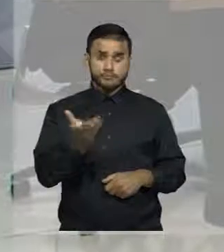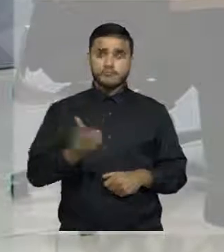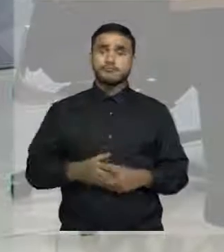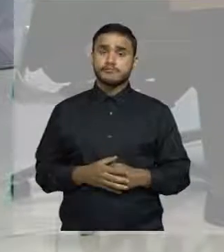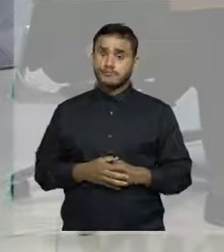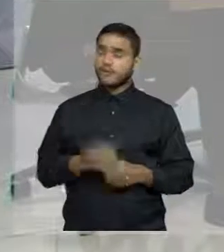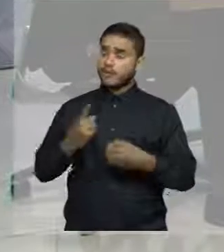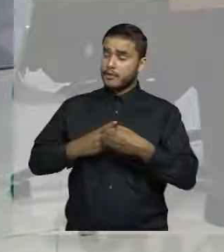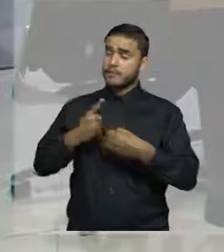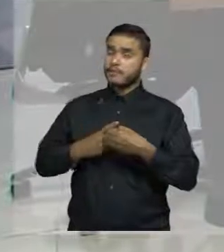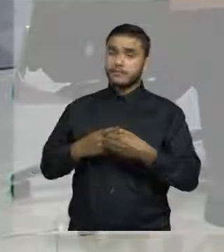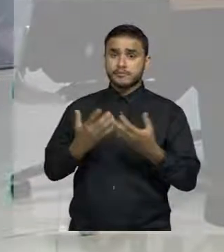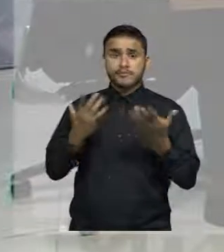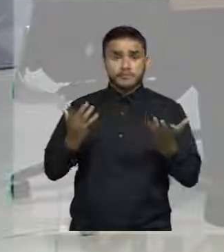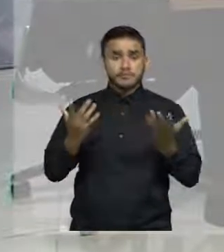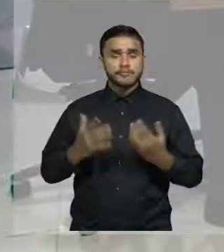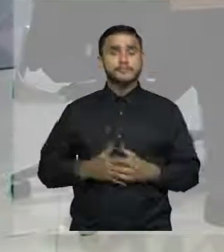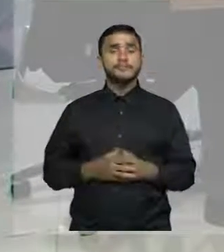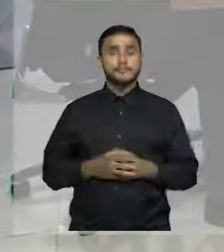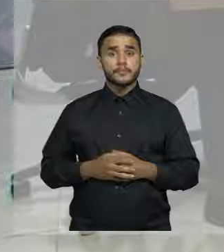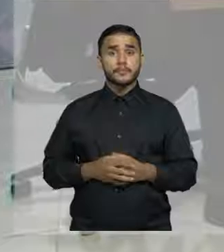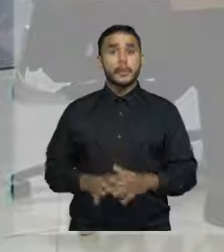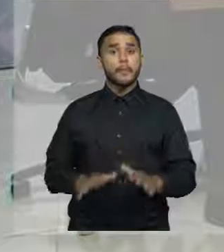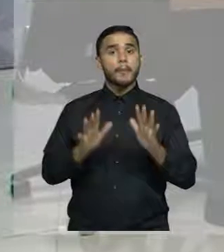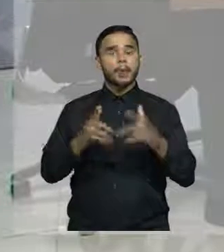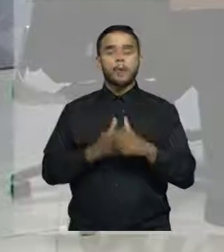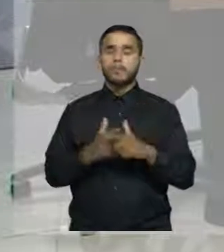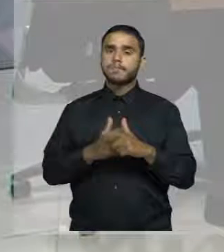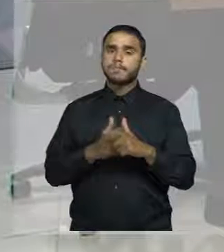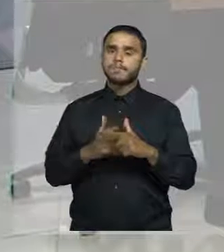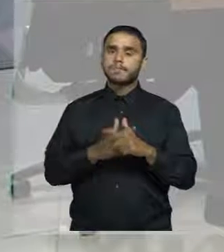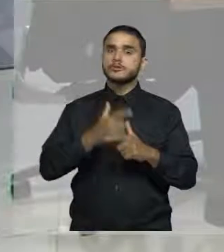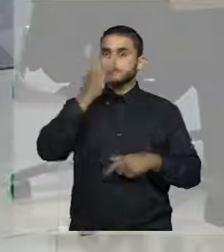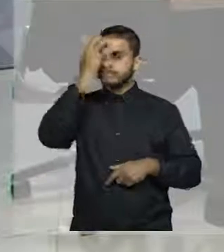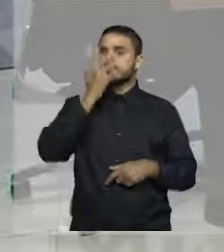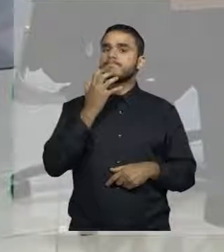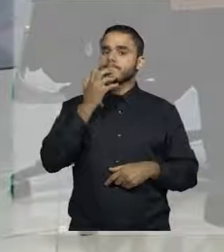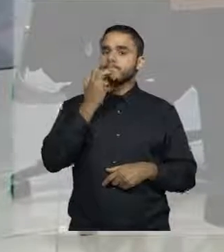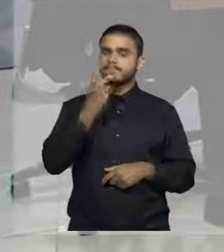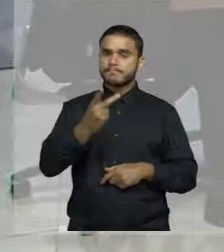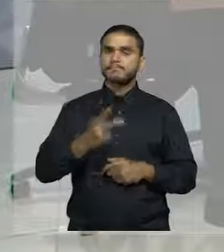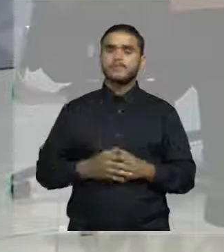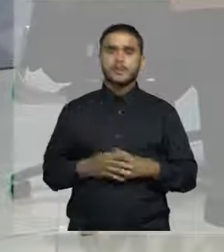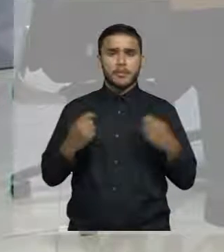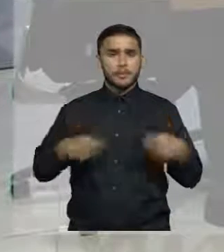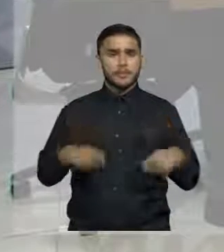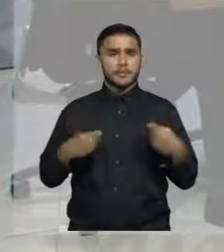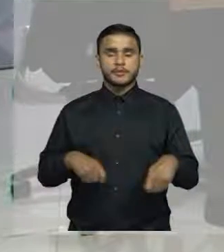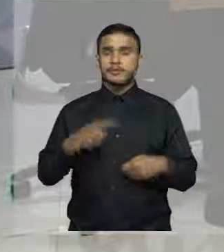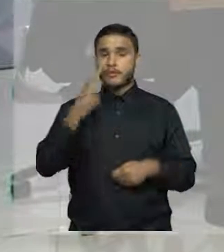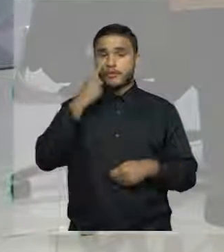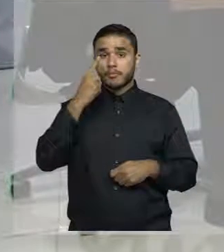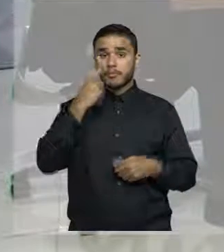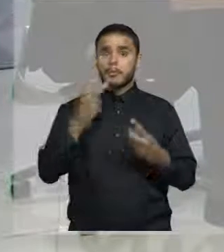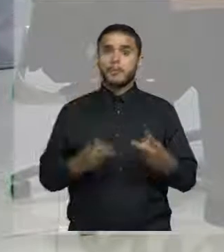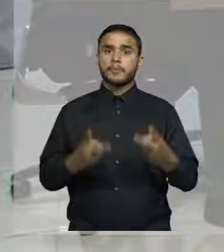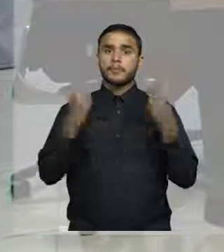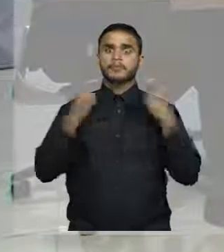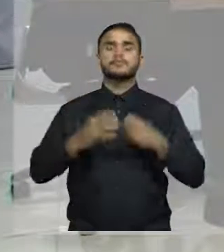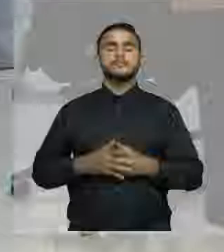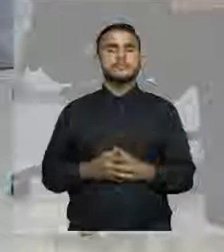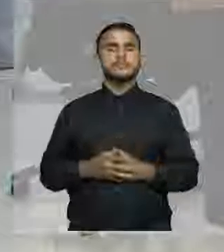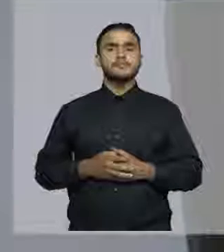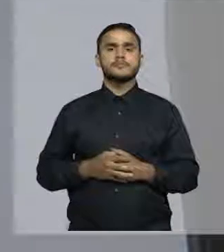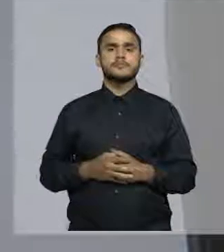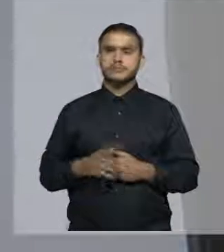já é ponto passivo. Agora, a magnitude do problema, hoje, ele já demanda também um outro olhar, né? Quer dizer,